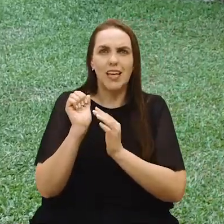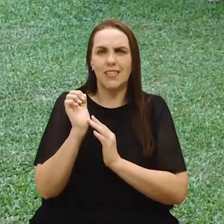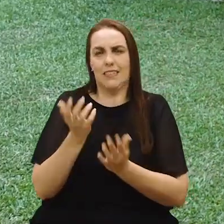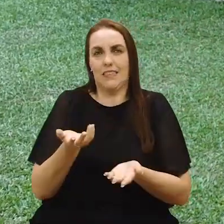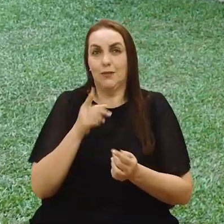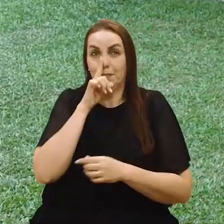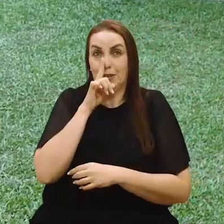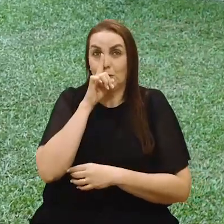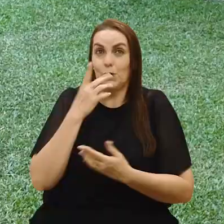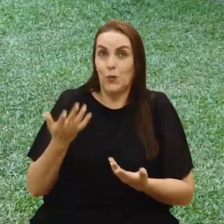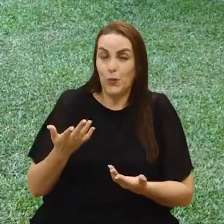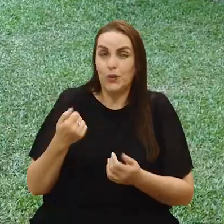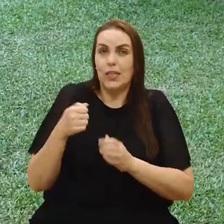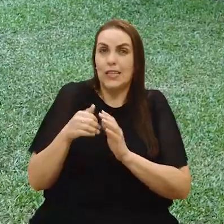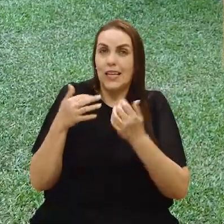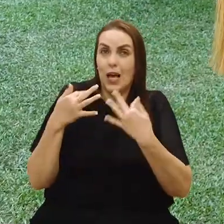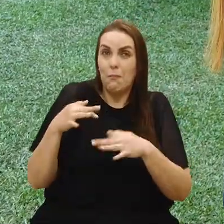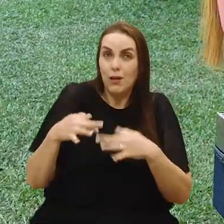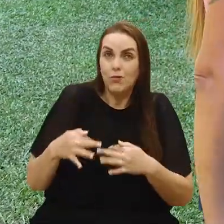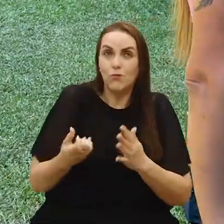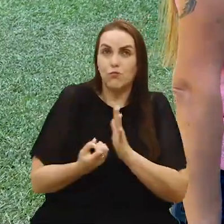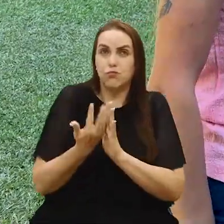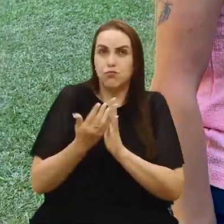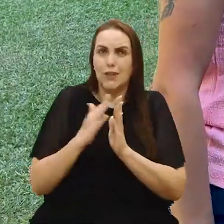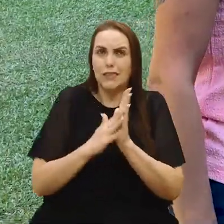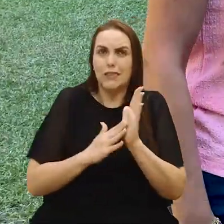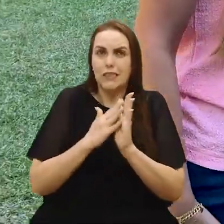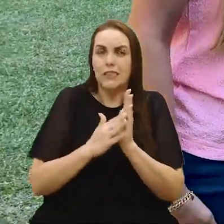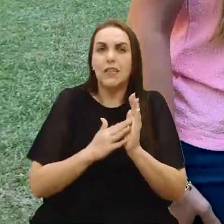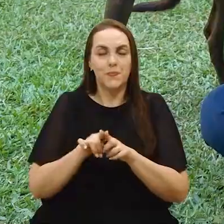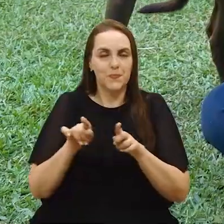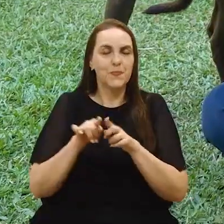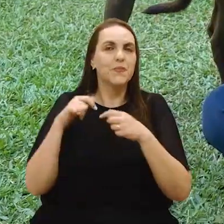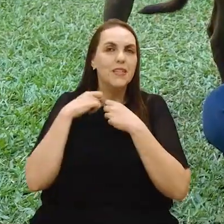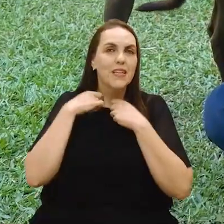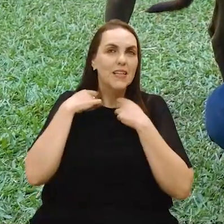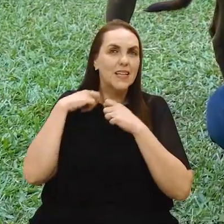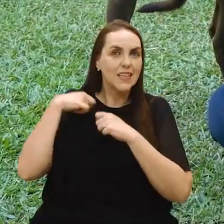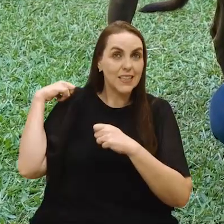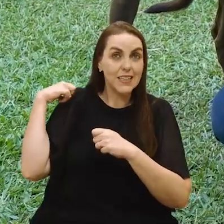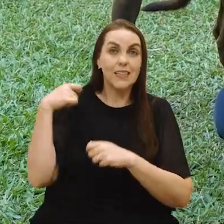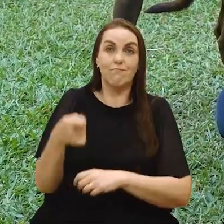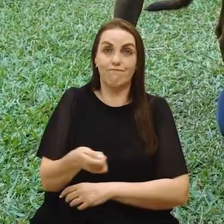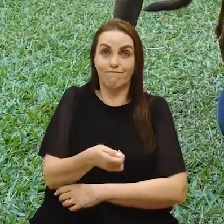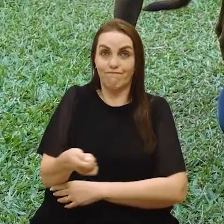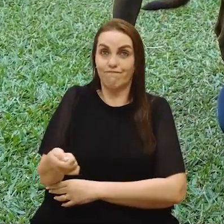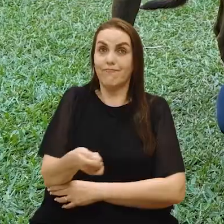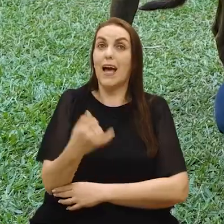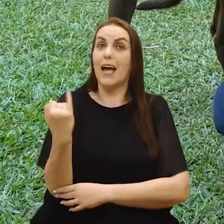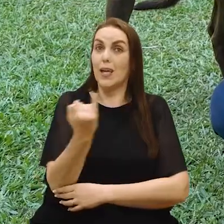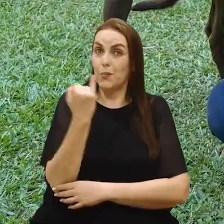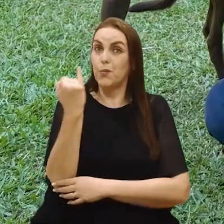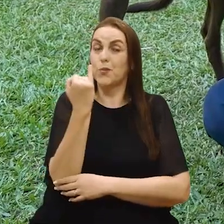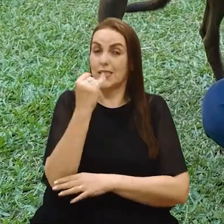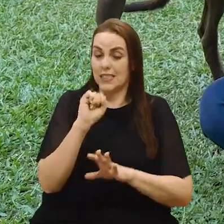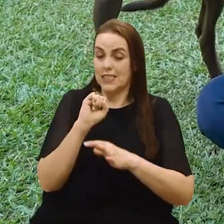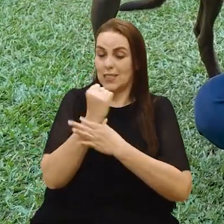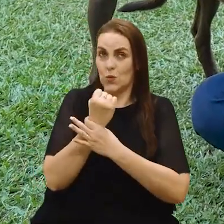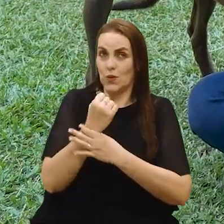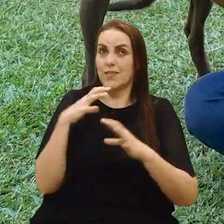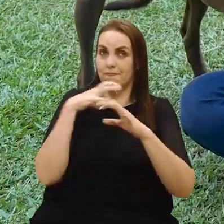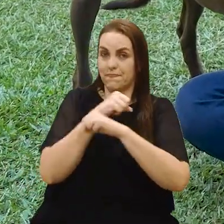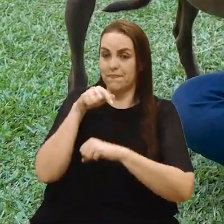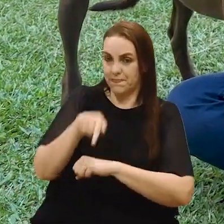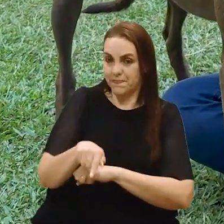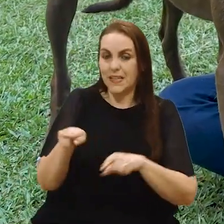para as nossas patinhas, queimaduras que podem acontecer. A guia é muito importante, pessoal. A guia é para a